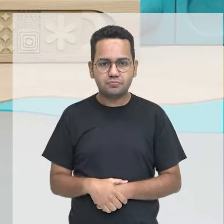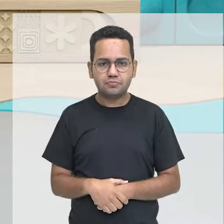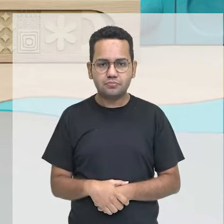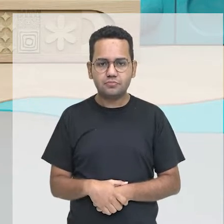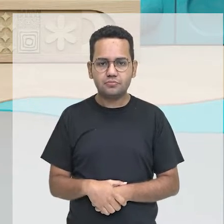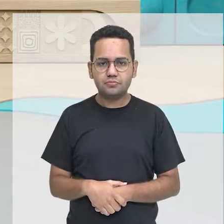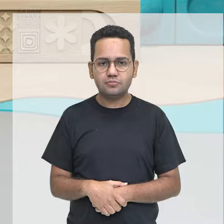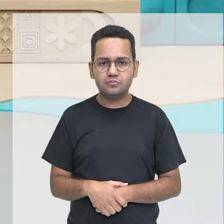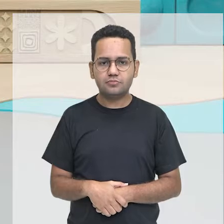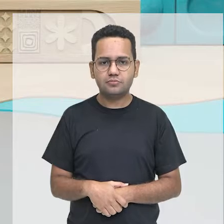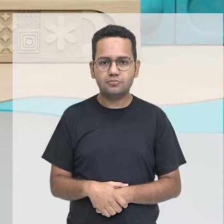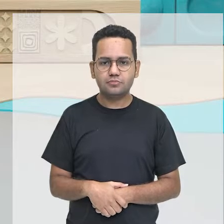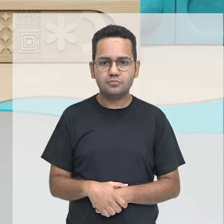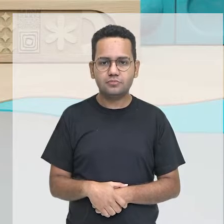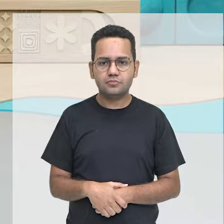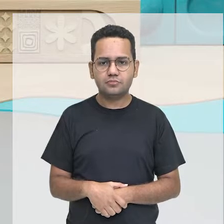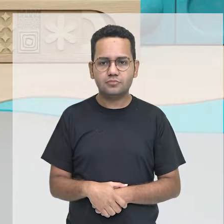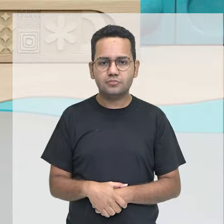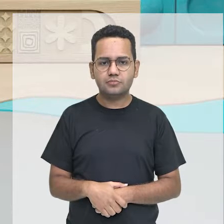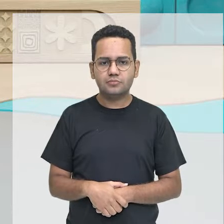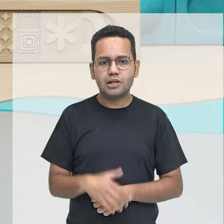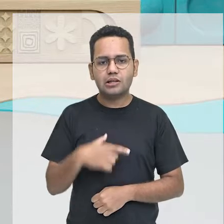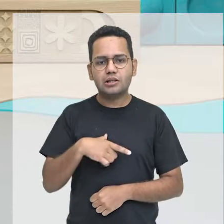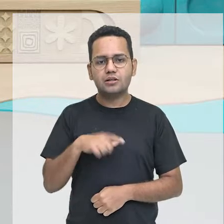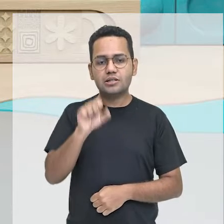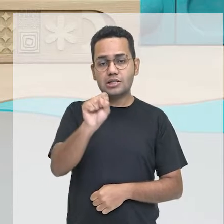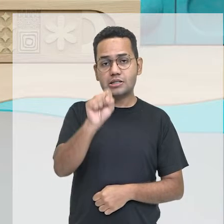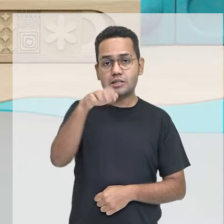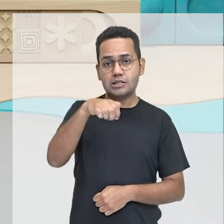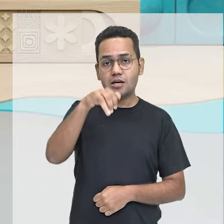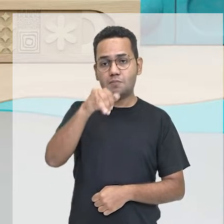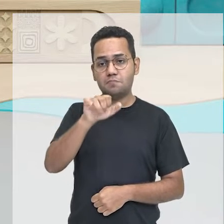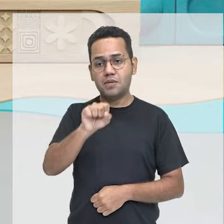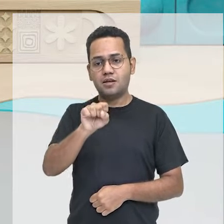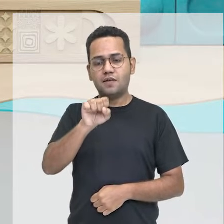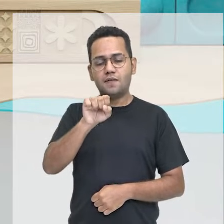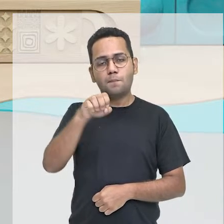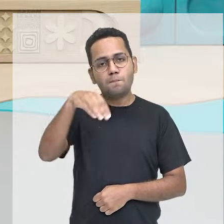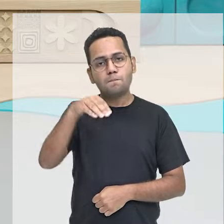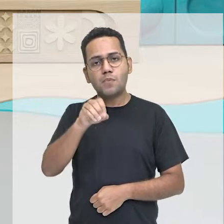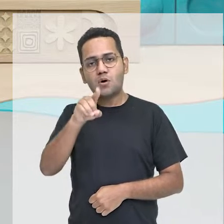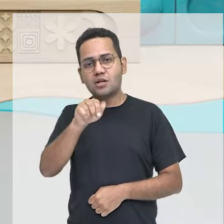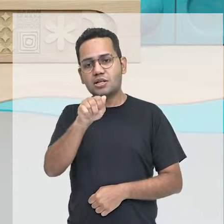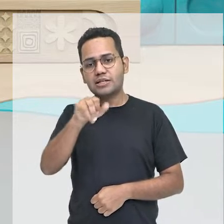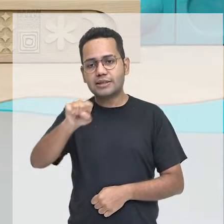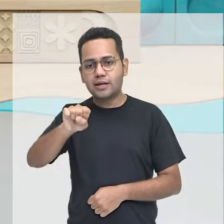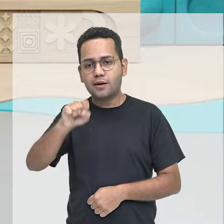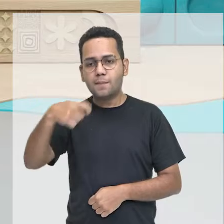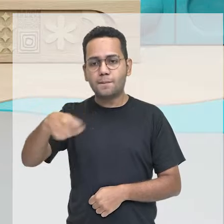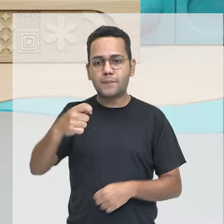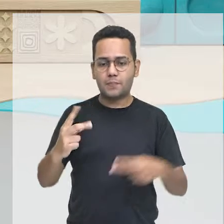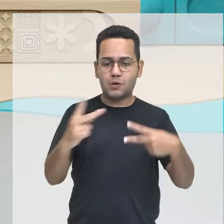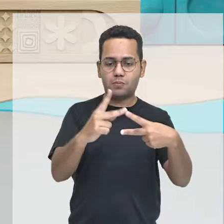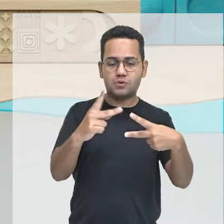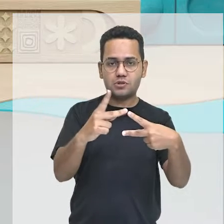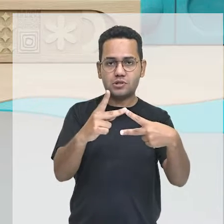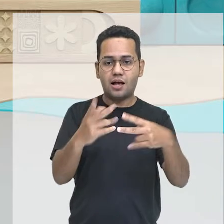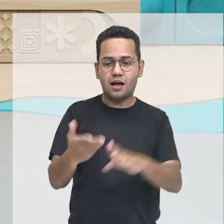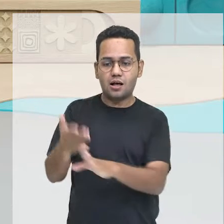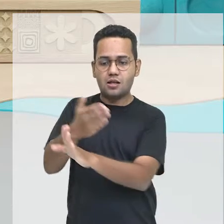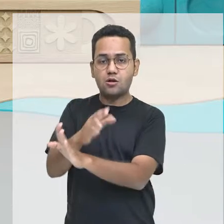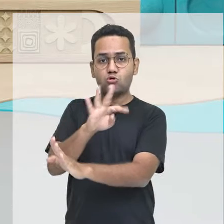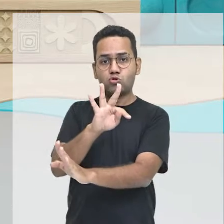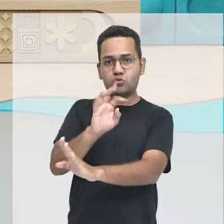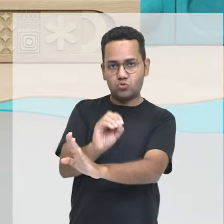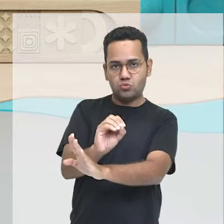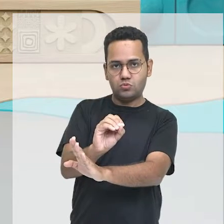tornamos, né, alguns verbos, ou chamamos como semimodais, aqueles que precisam da preposição to, que vai se conectar